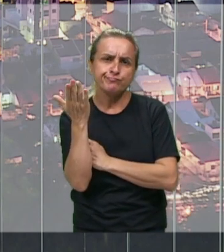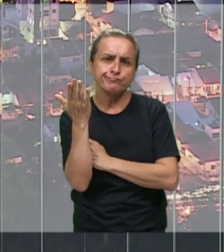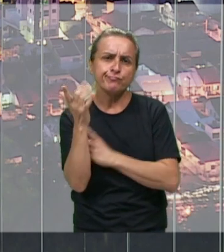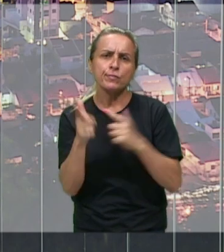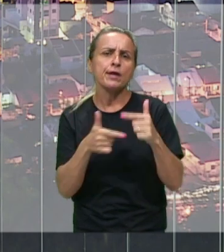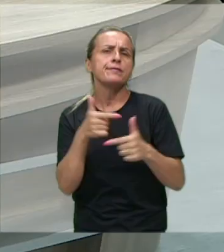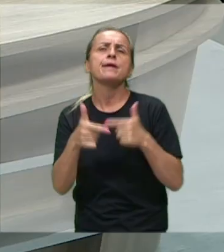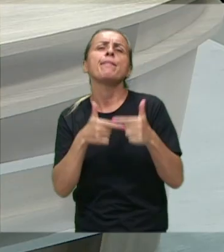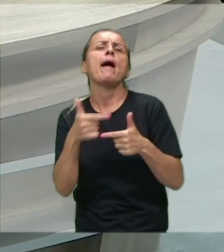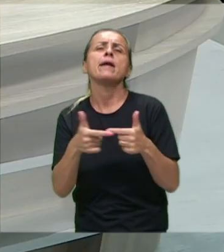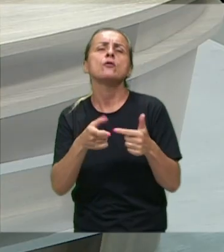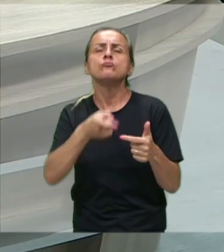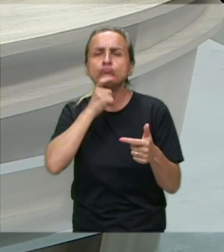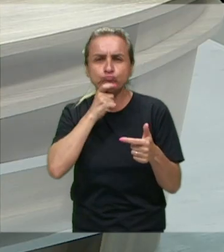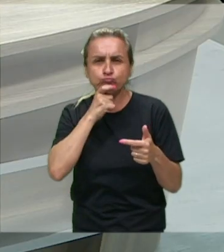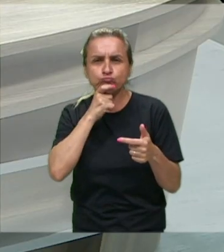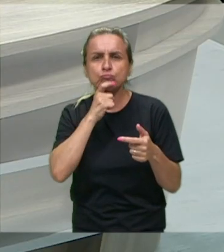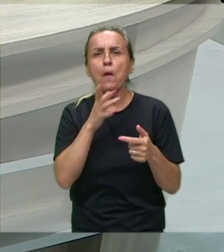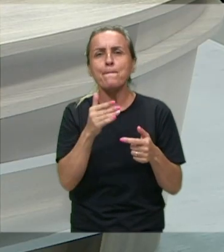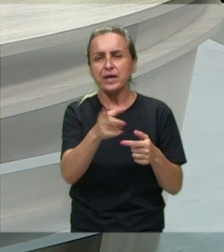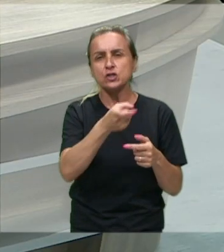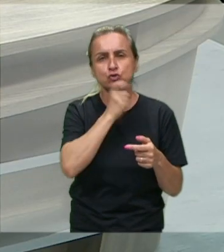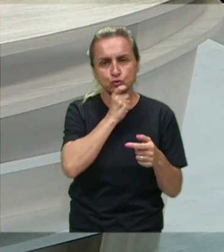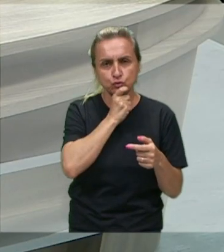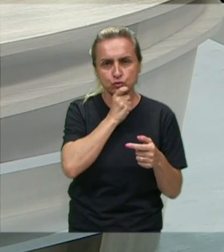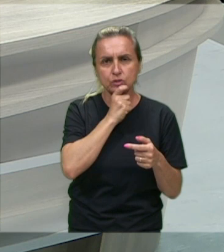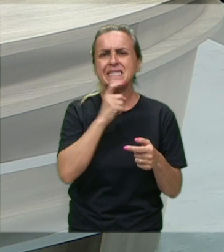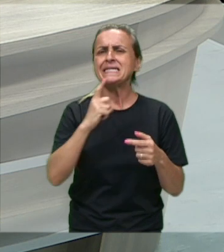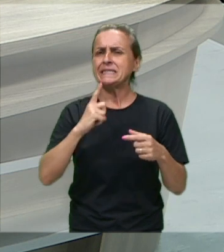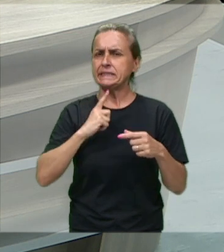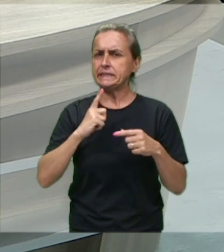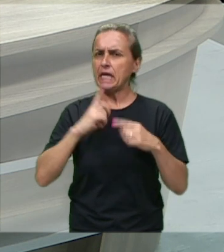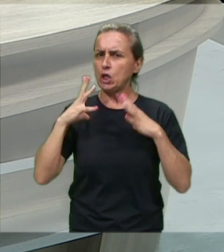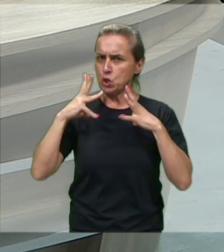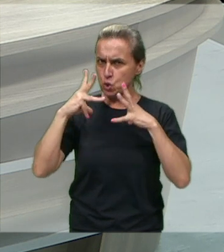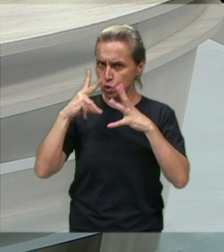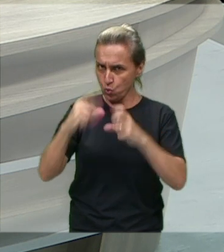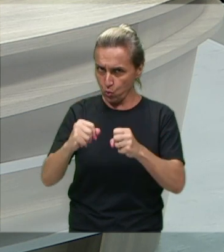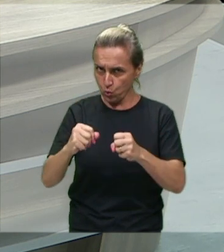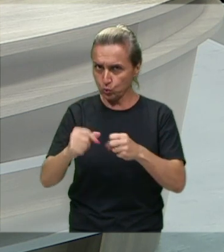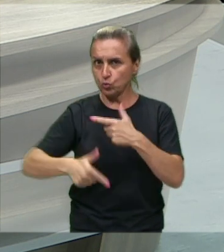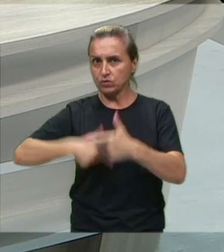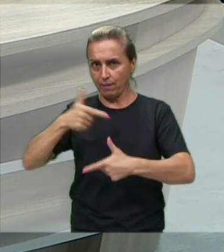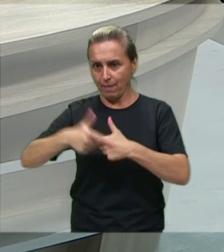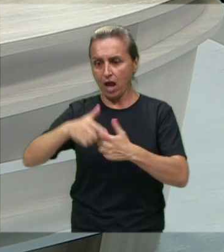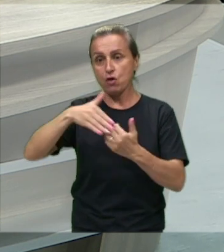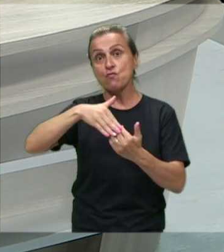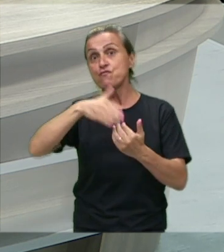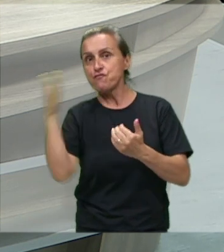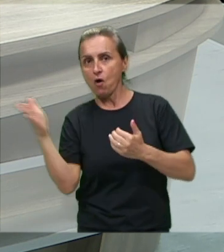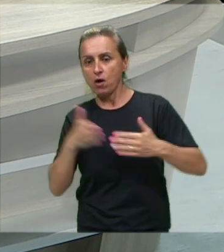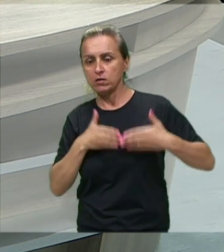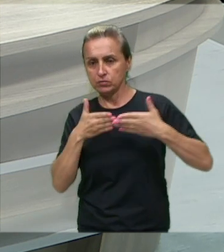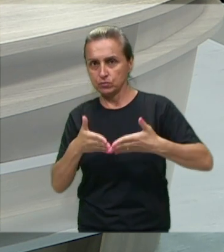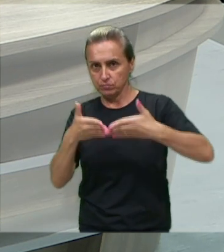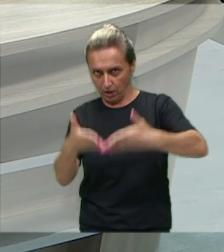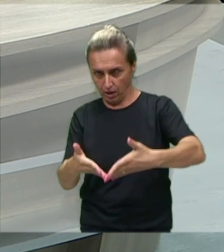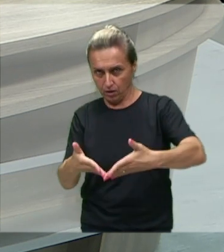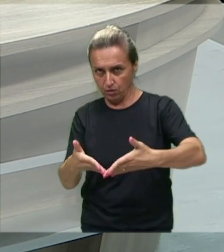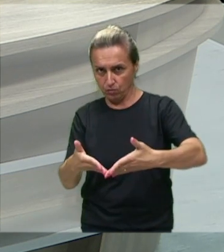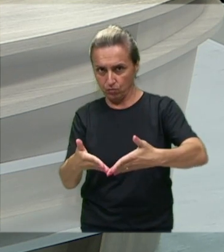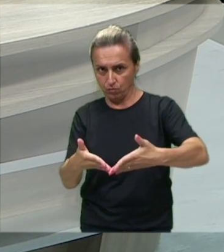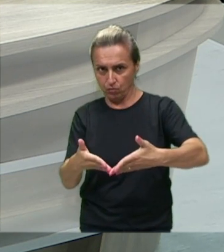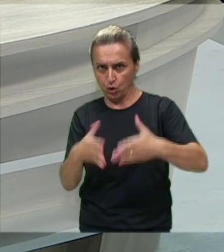com congelado. Você tem toda uma cadeia produtiva fora do barco, na hora que a embarcação chega,